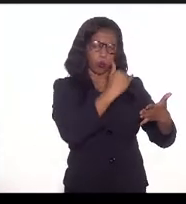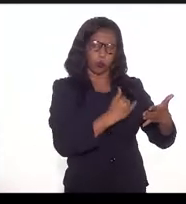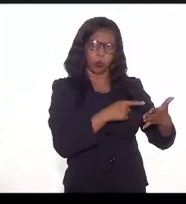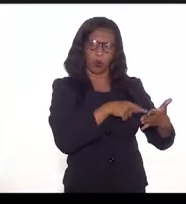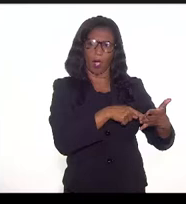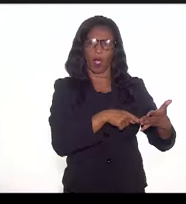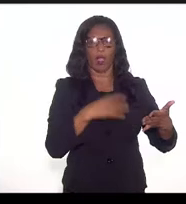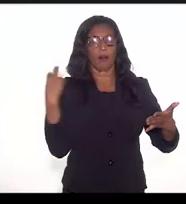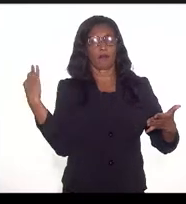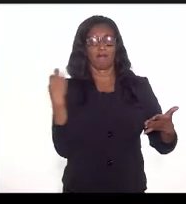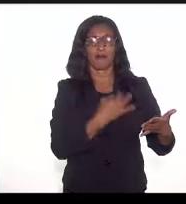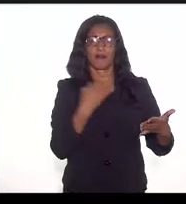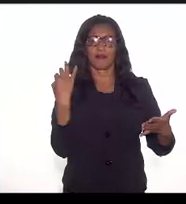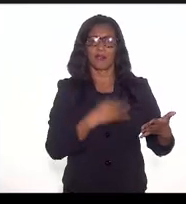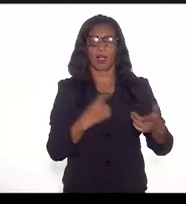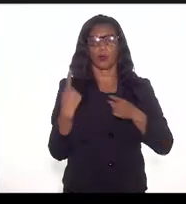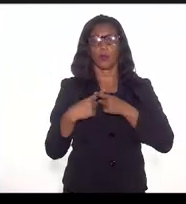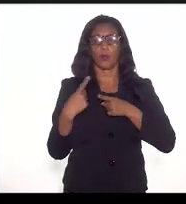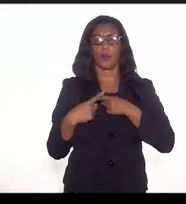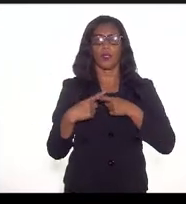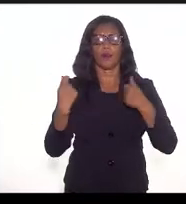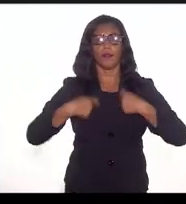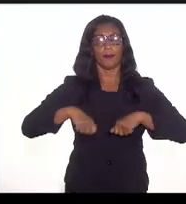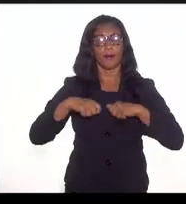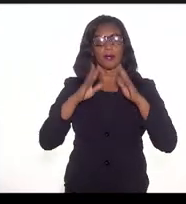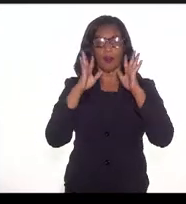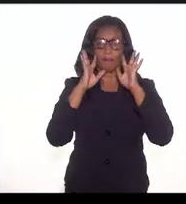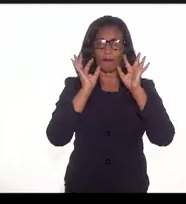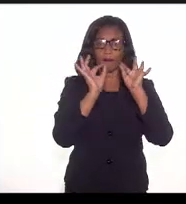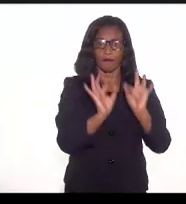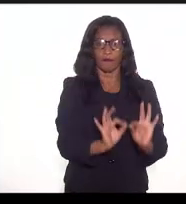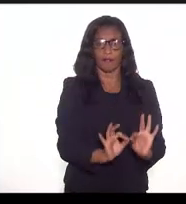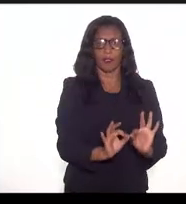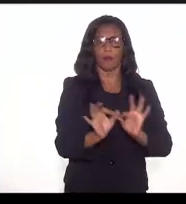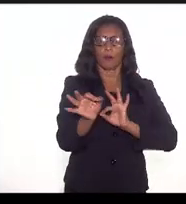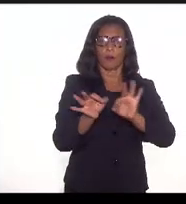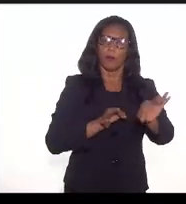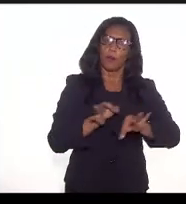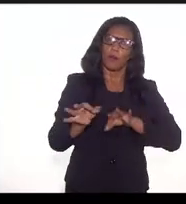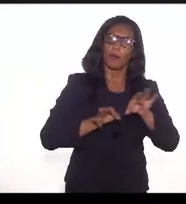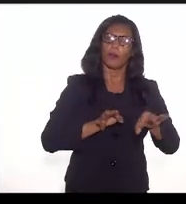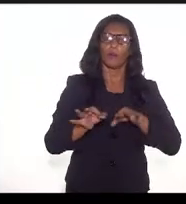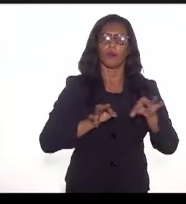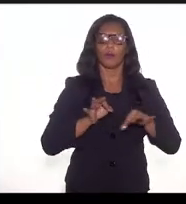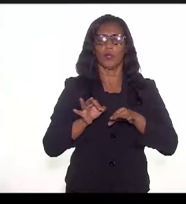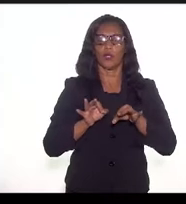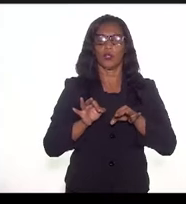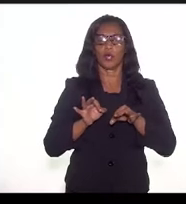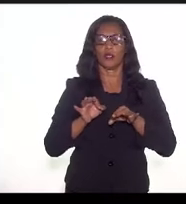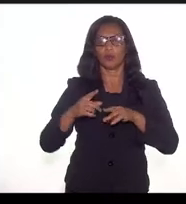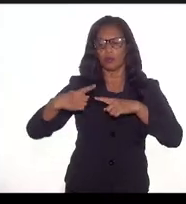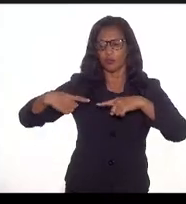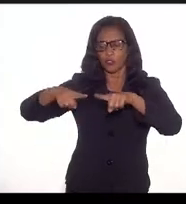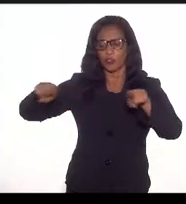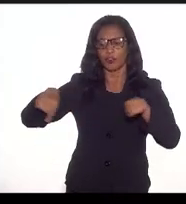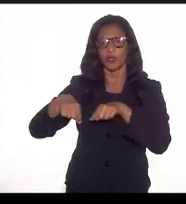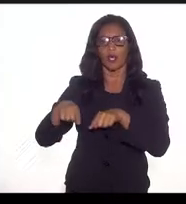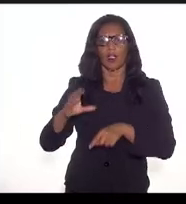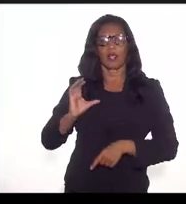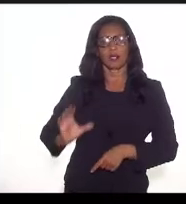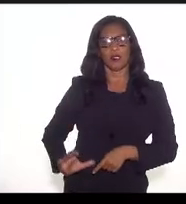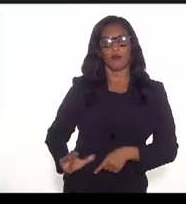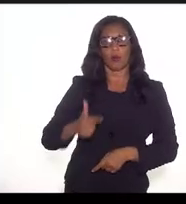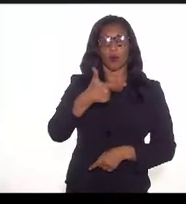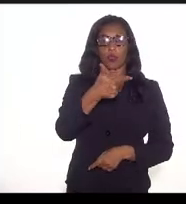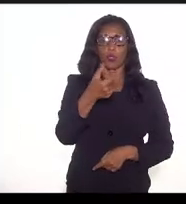da burocracia elevada, que a gente está revendo isso para projetos de engenharia civil, por exemplo. E